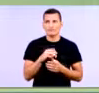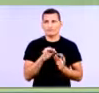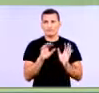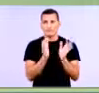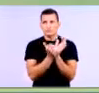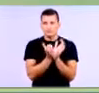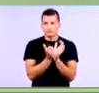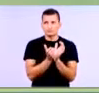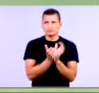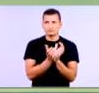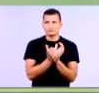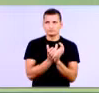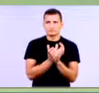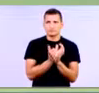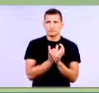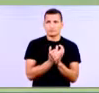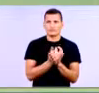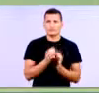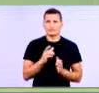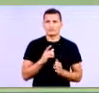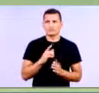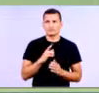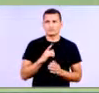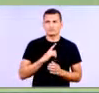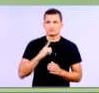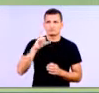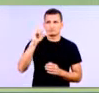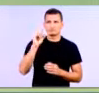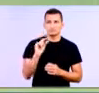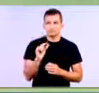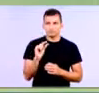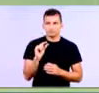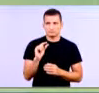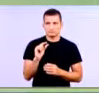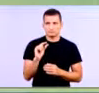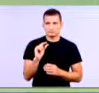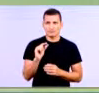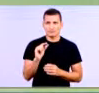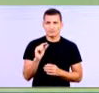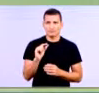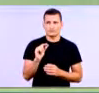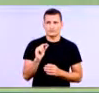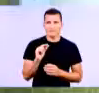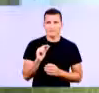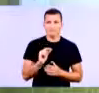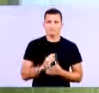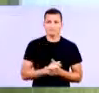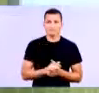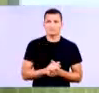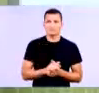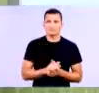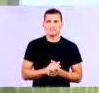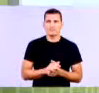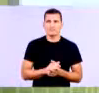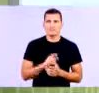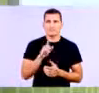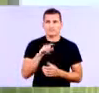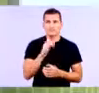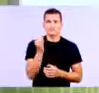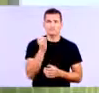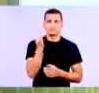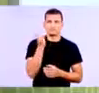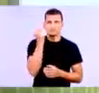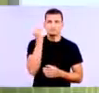o impacto ele seja reduzido o menor possível, certo? Então, é